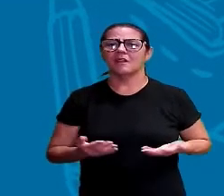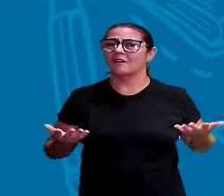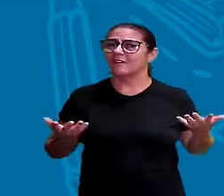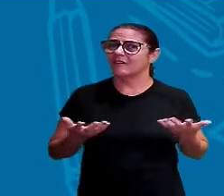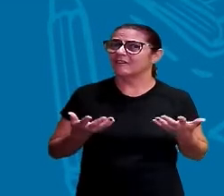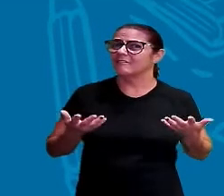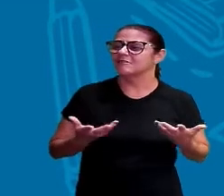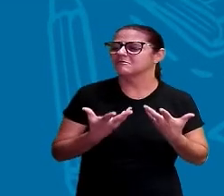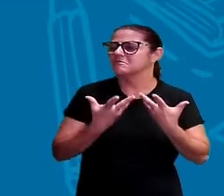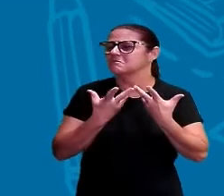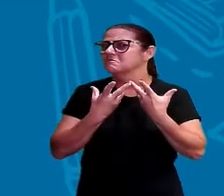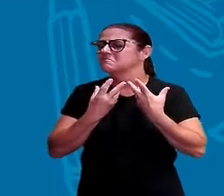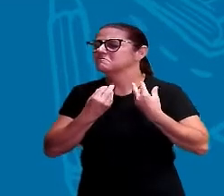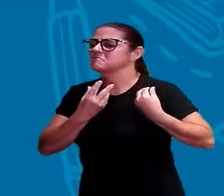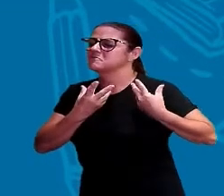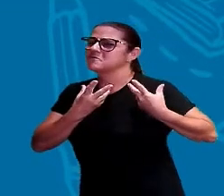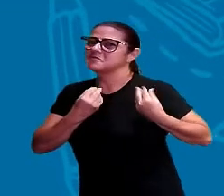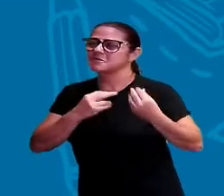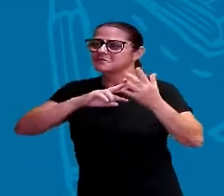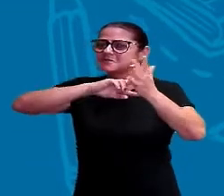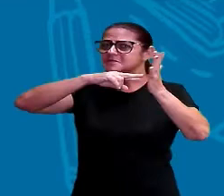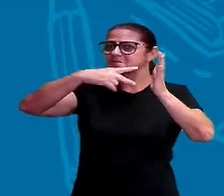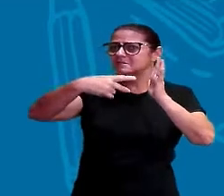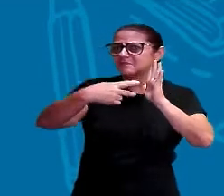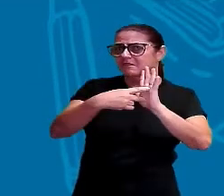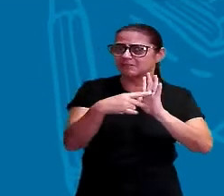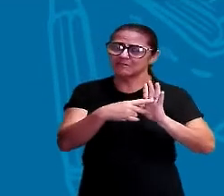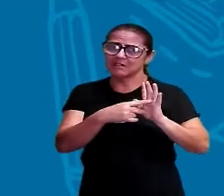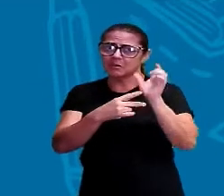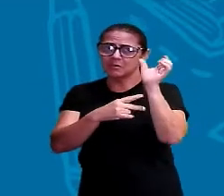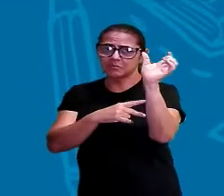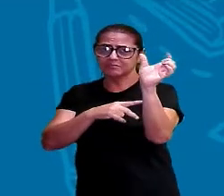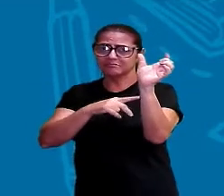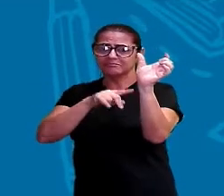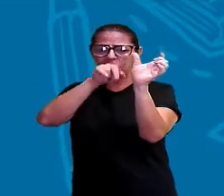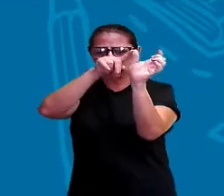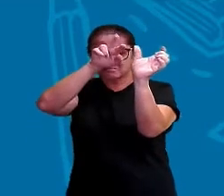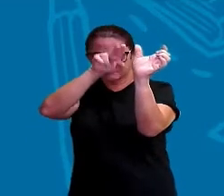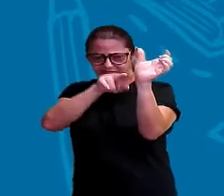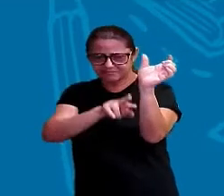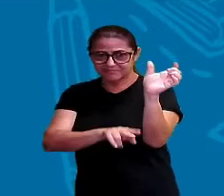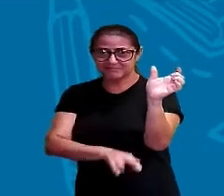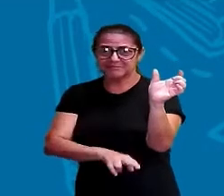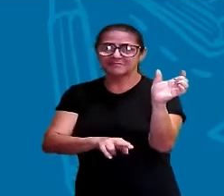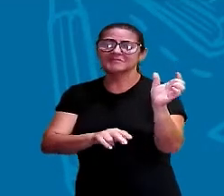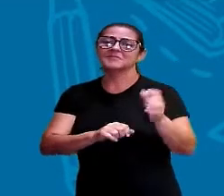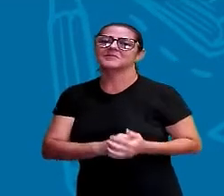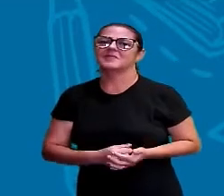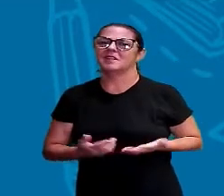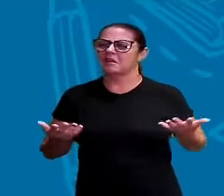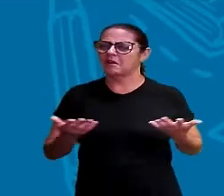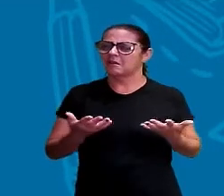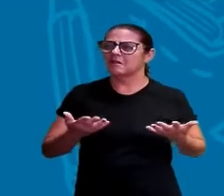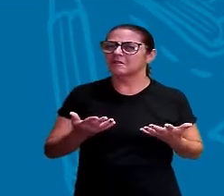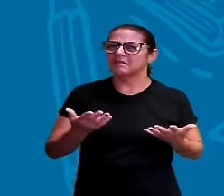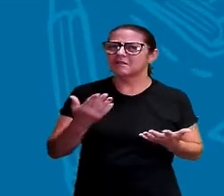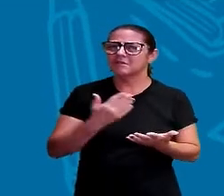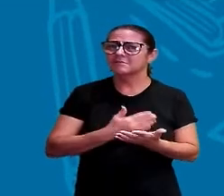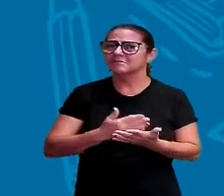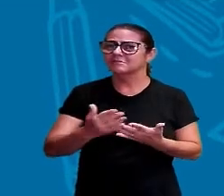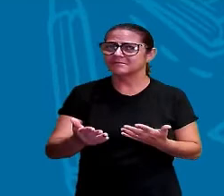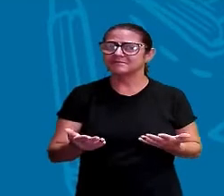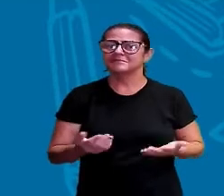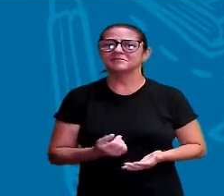tem muitos, mas muitos significados para uma única palavra. Certinho? Mas vamos saber mais um pouco a partir de